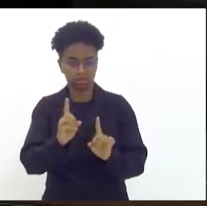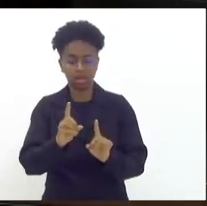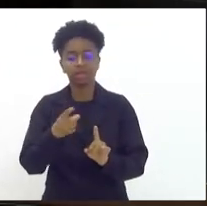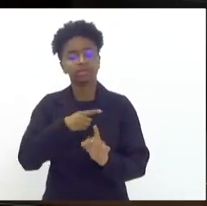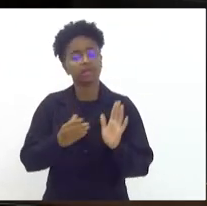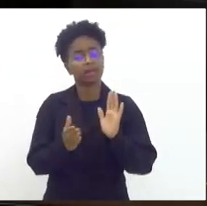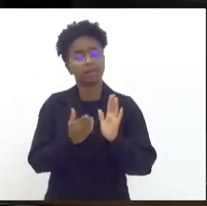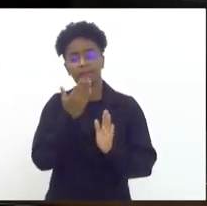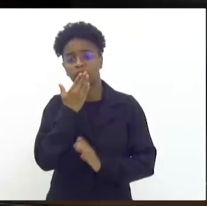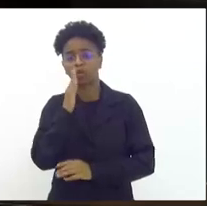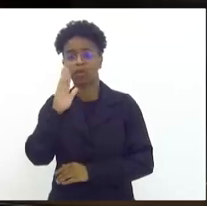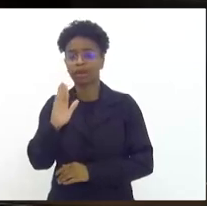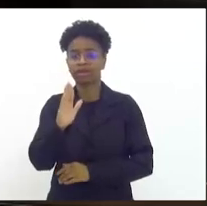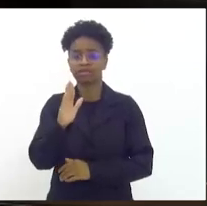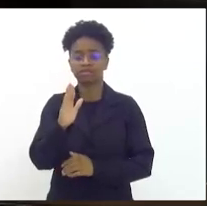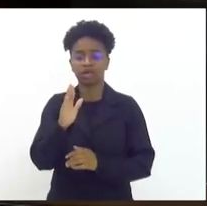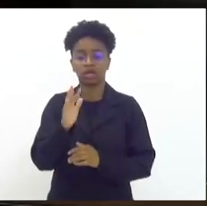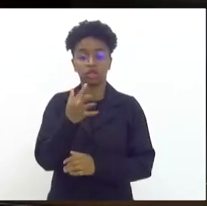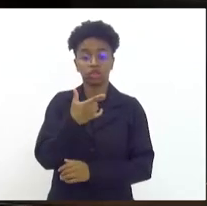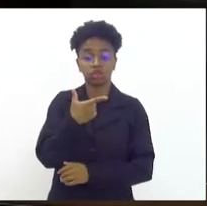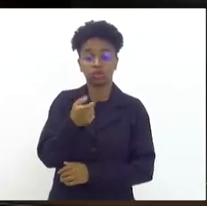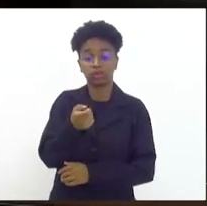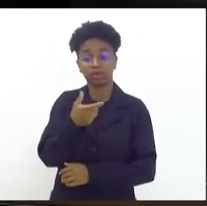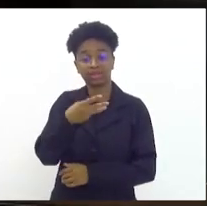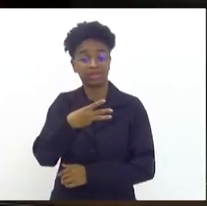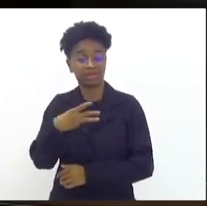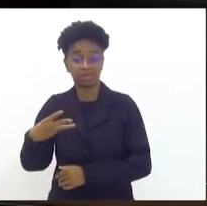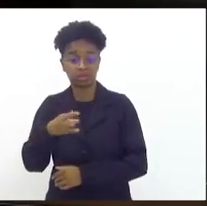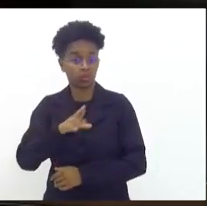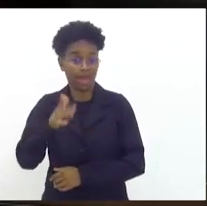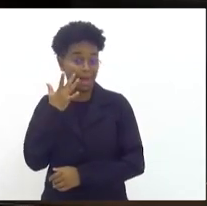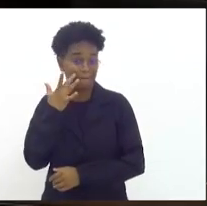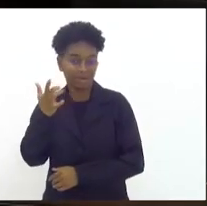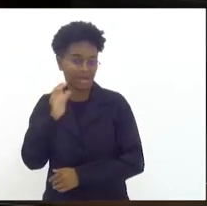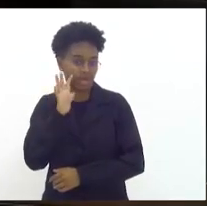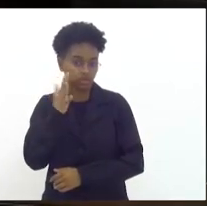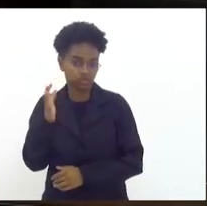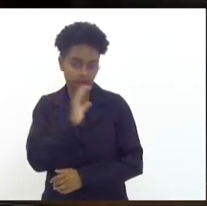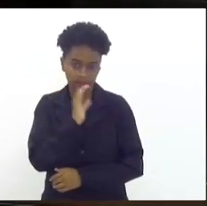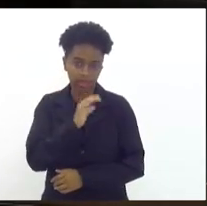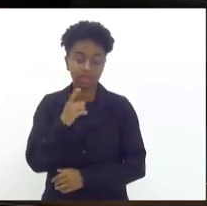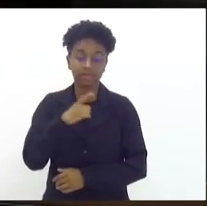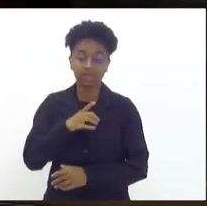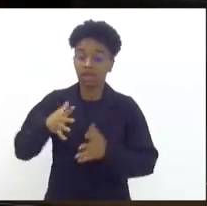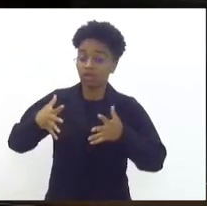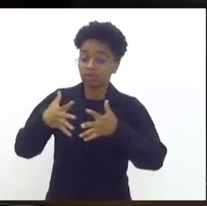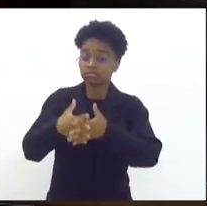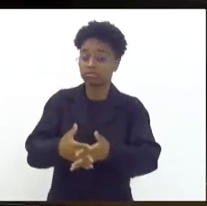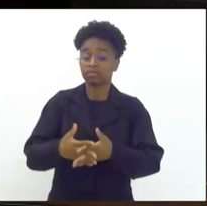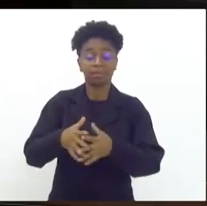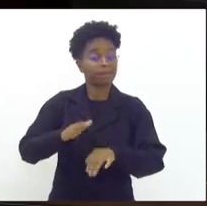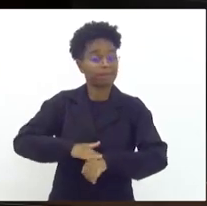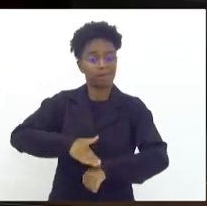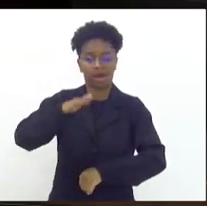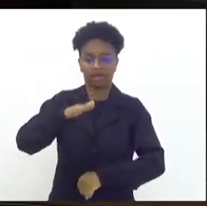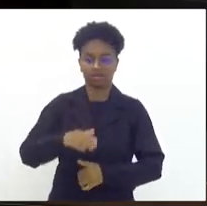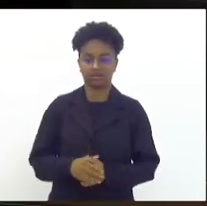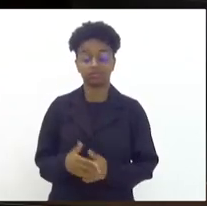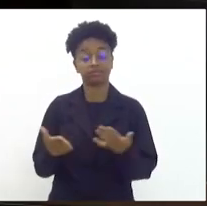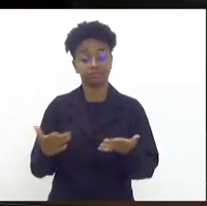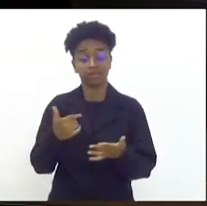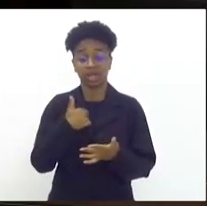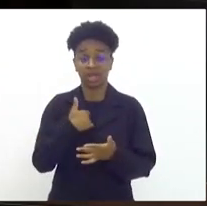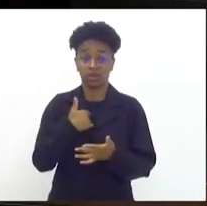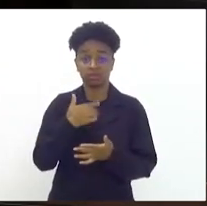2033 e não amanhã quando a PEC foi promulgada de uma complexidade maior no sistema atual que que eu faria